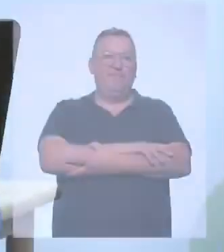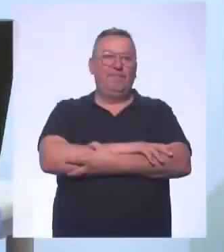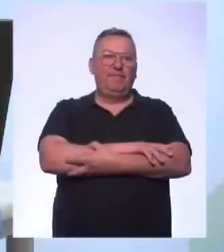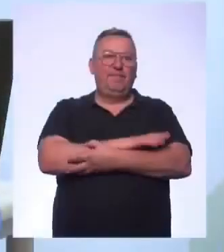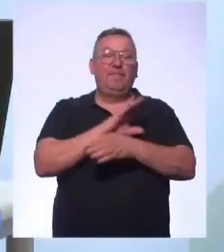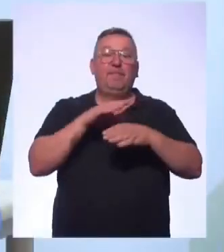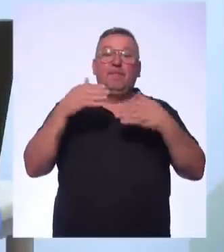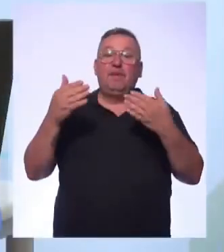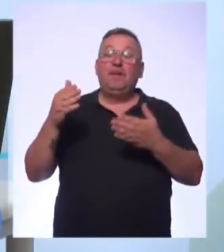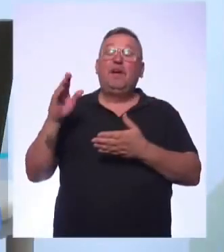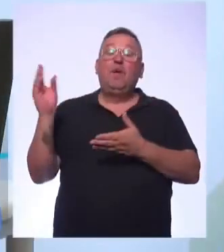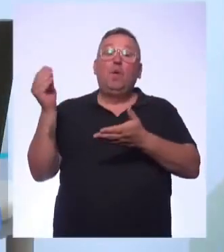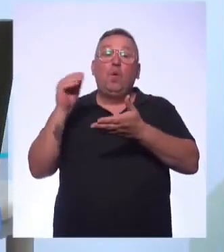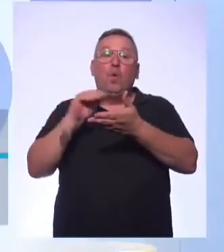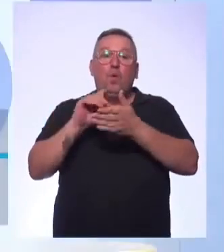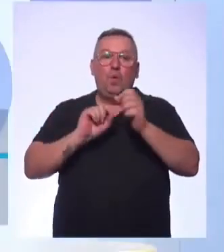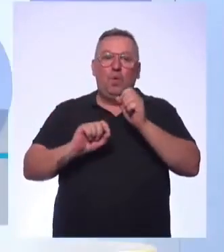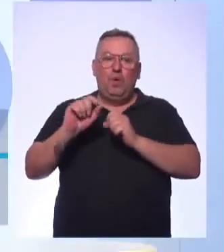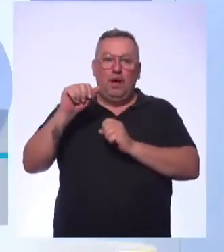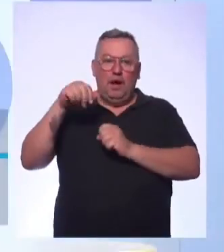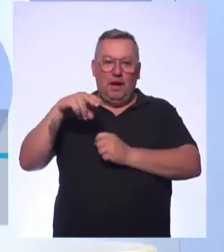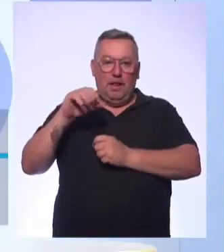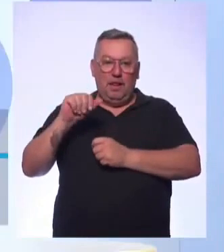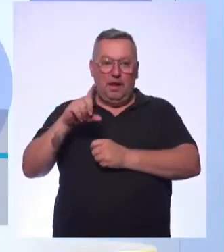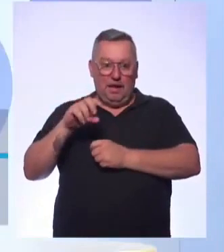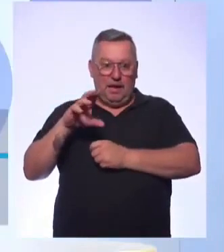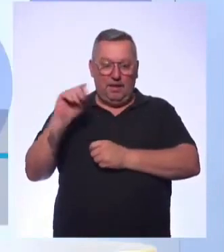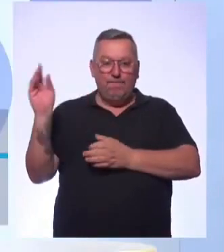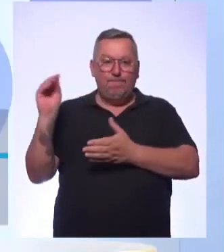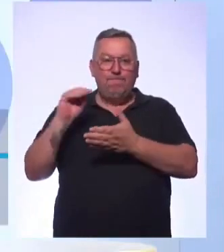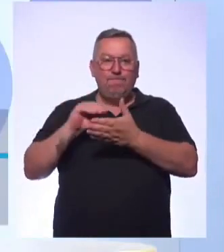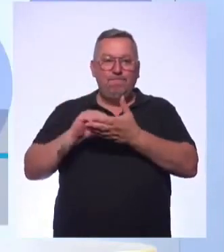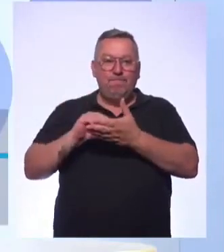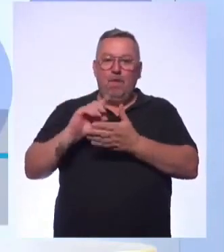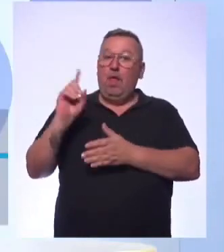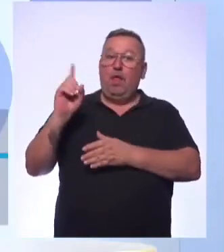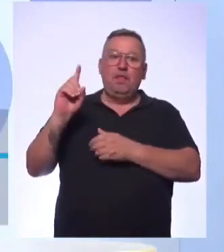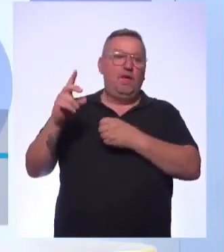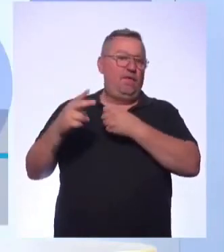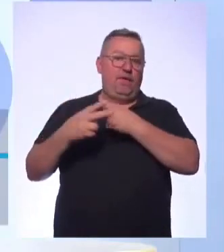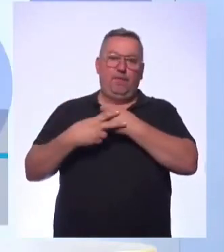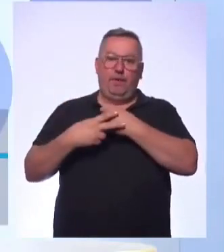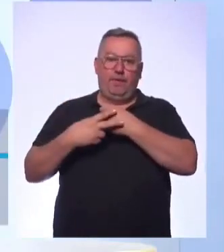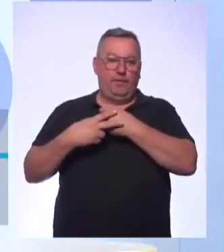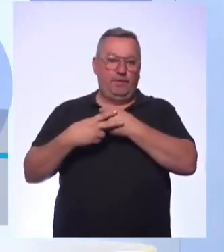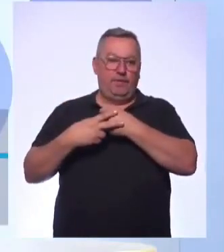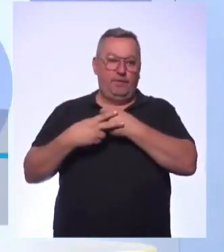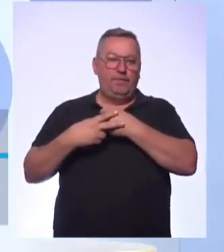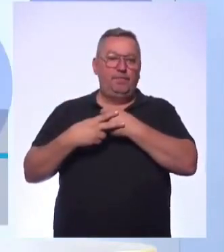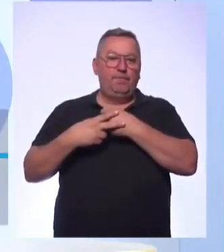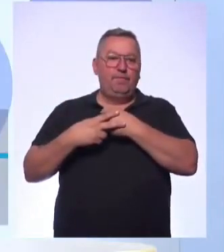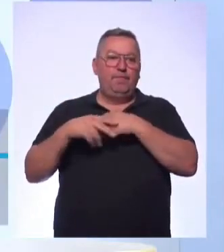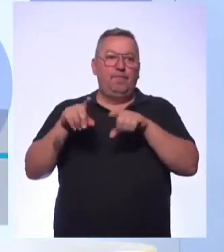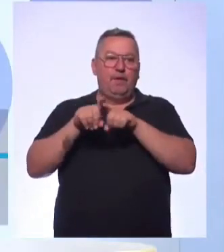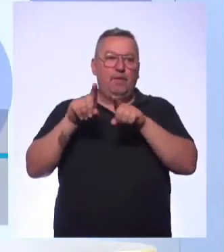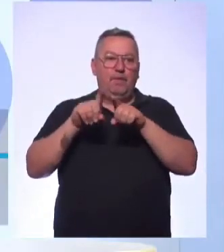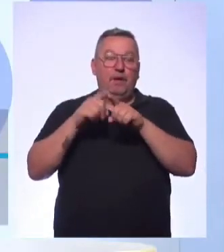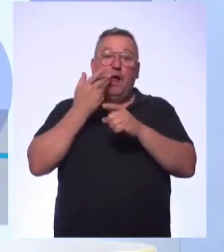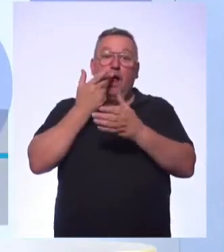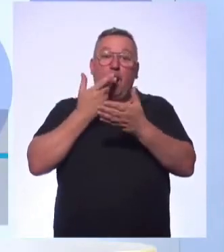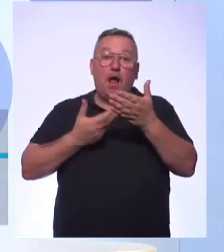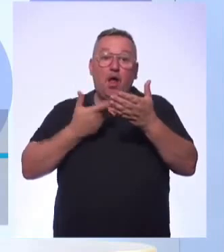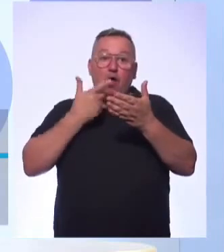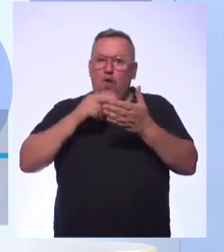E aí, André, o que eles colocaram? Olha, a Ana Clara colocou que é não verbal, né, a linguagem que predomina, e que as